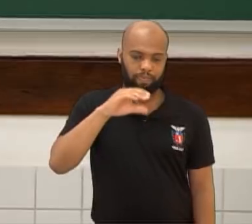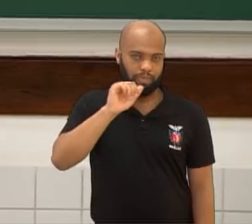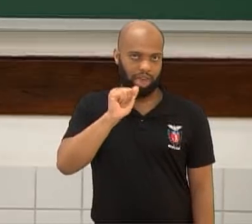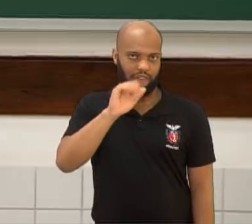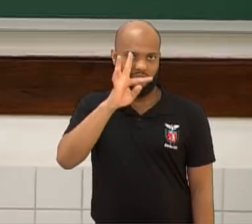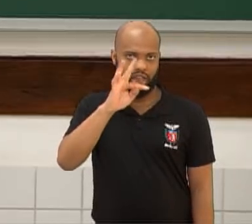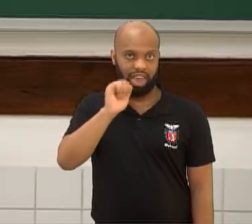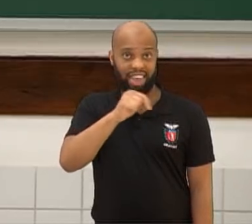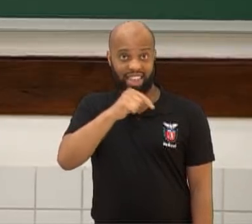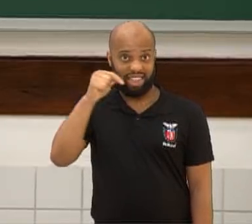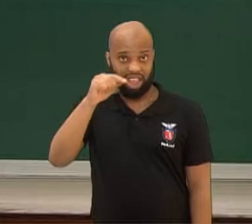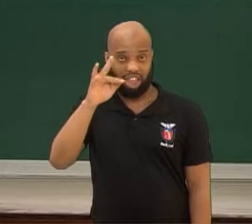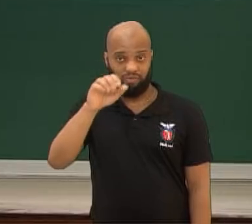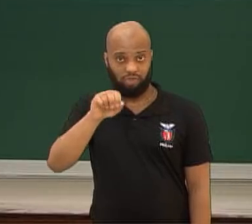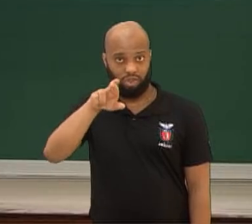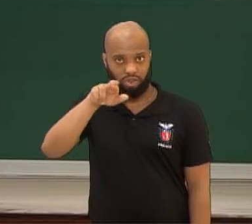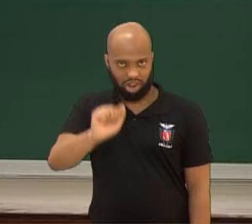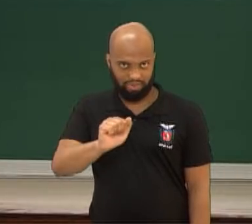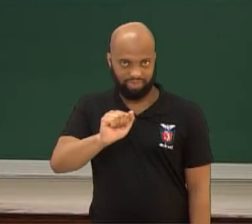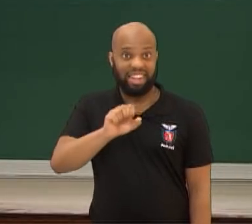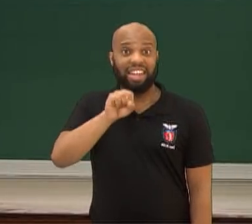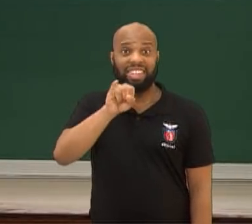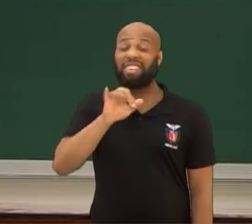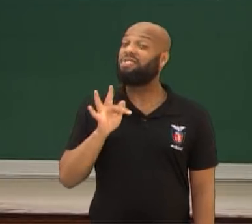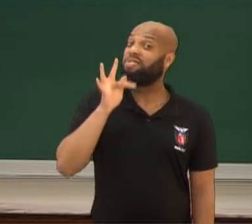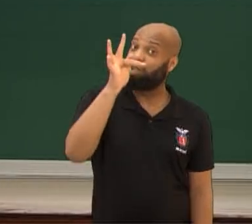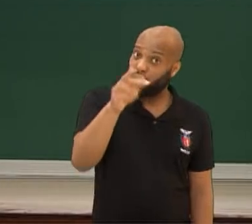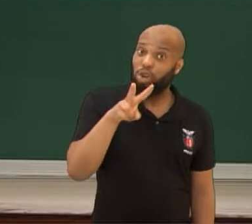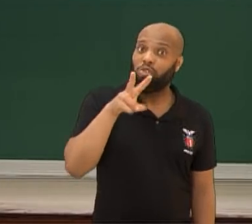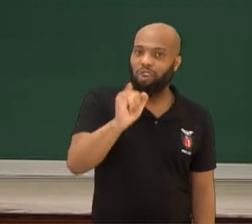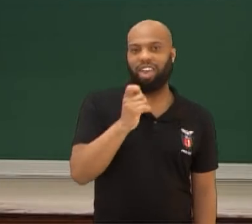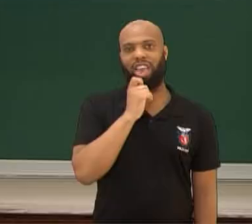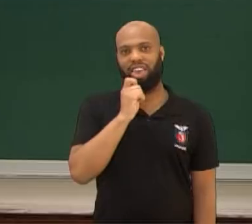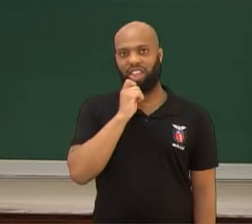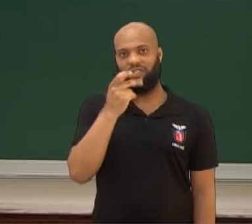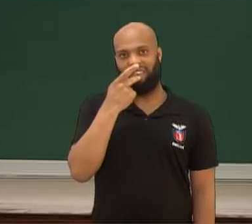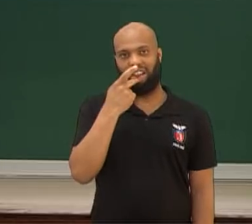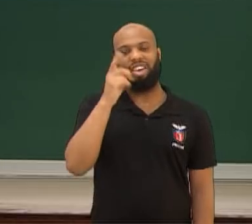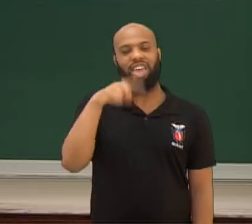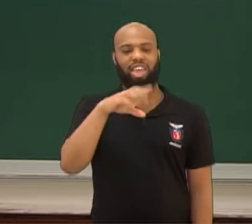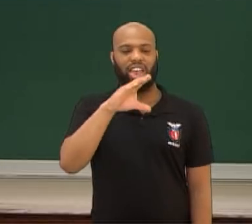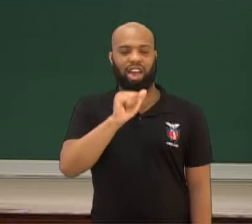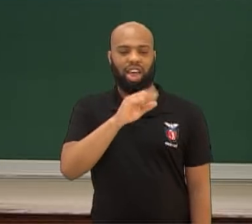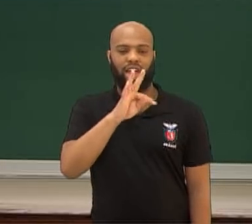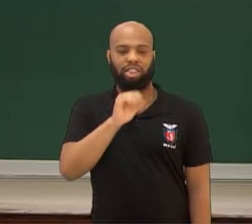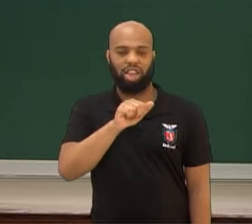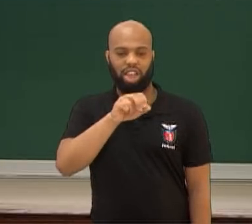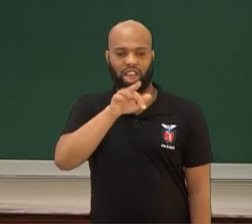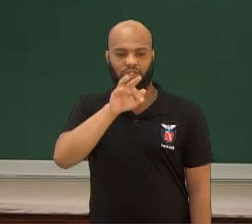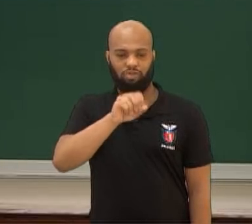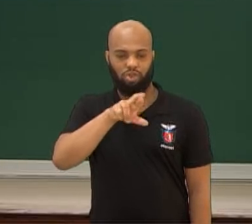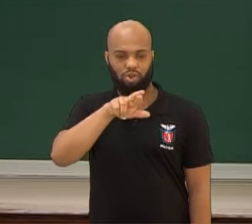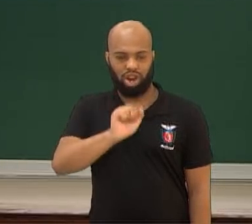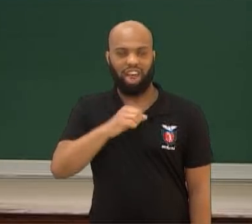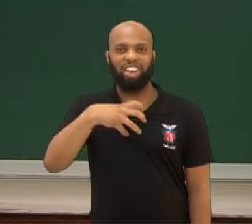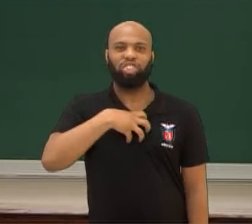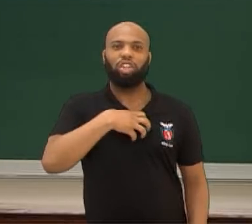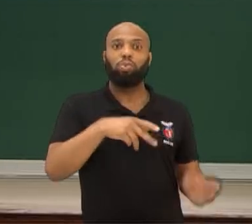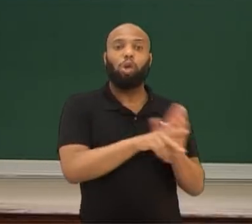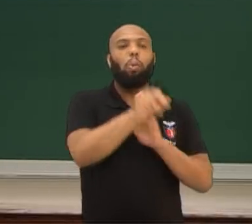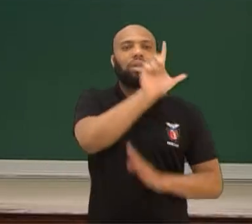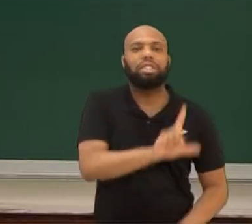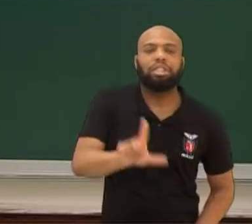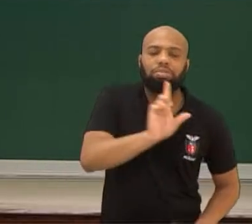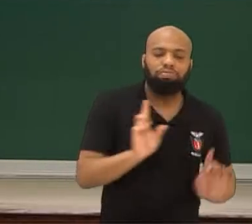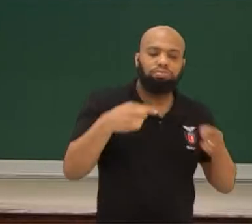viu aí os pronomes referenciais cumprindo essa função para tornar o texto com mais coesão, né? E mais um estilo mais literário,